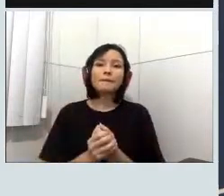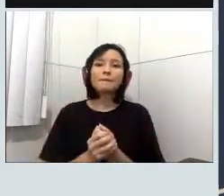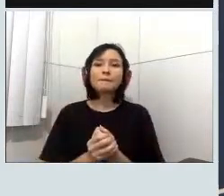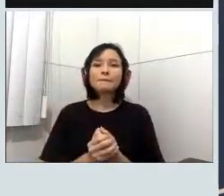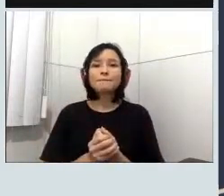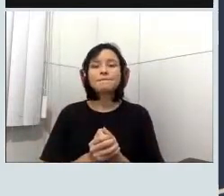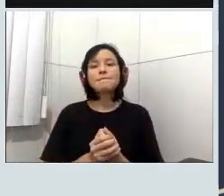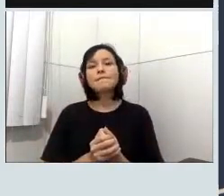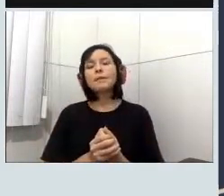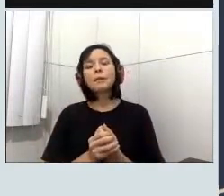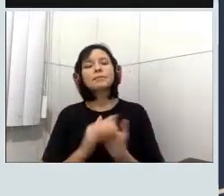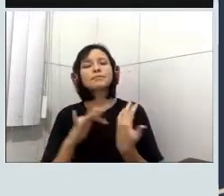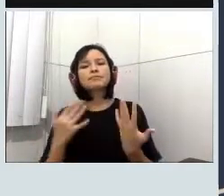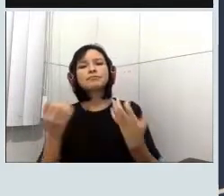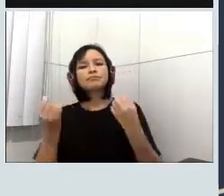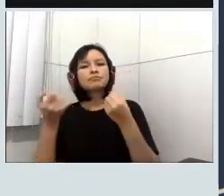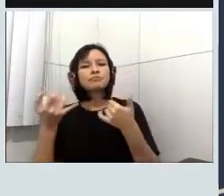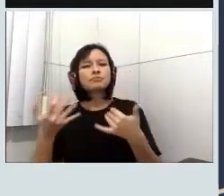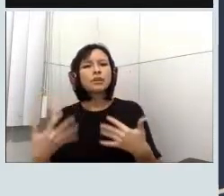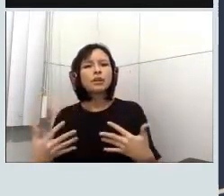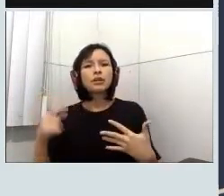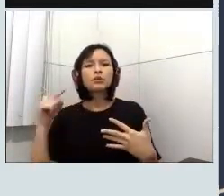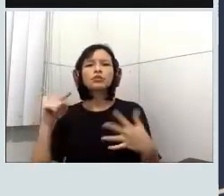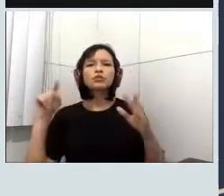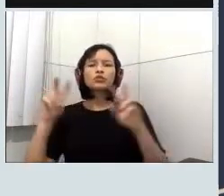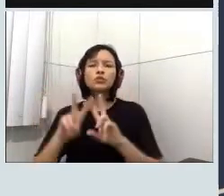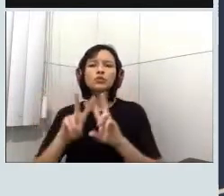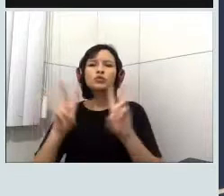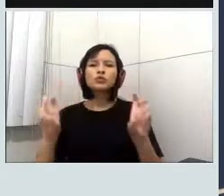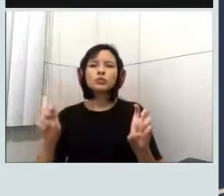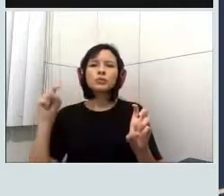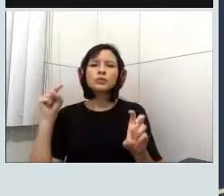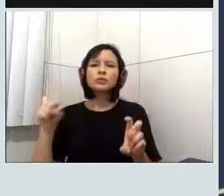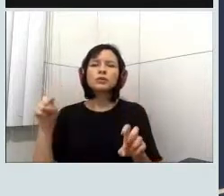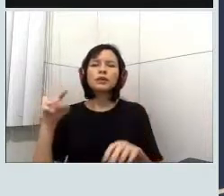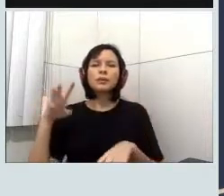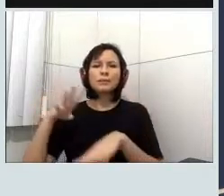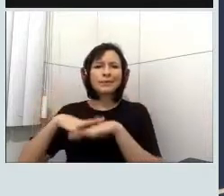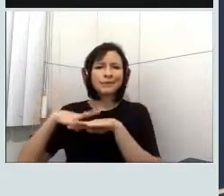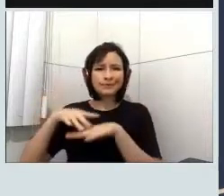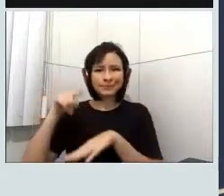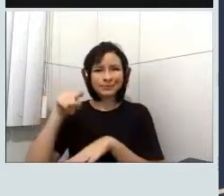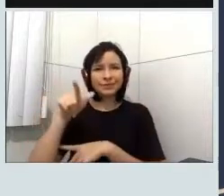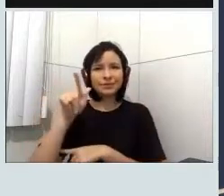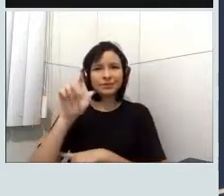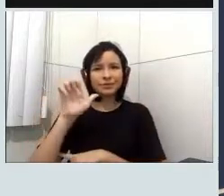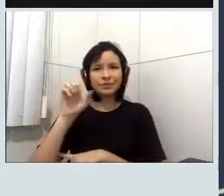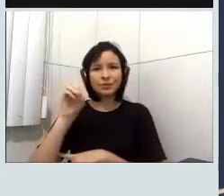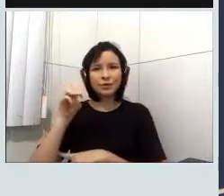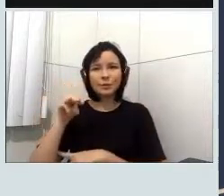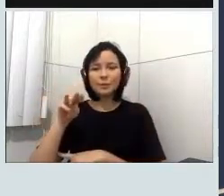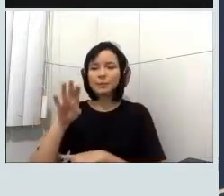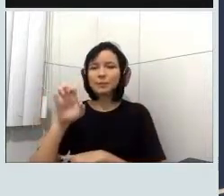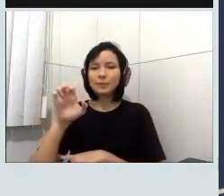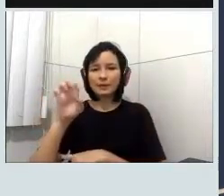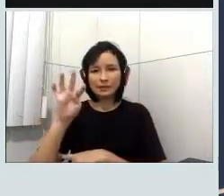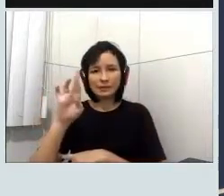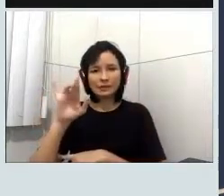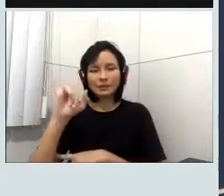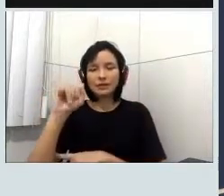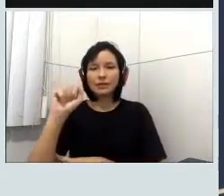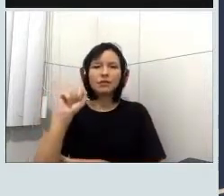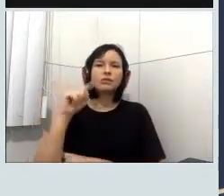mas para falarmos sobre geometria, nós precisamos primeiro compreender os